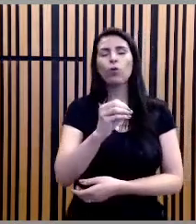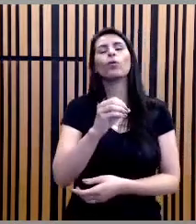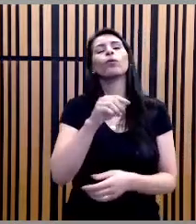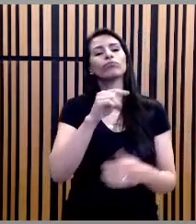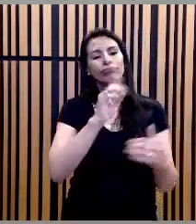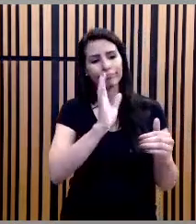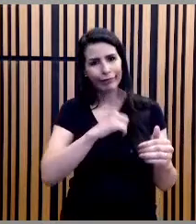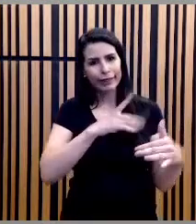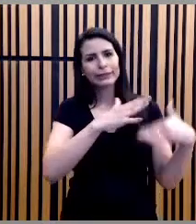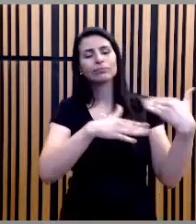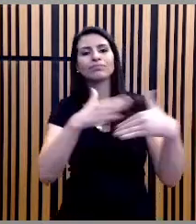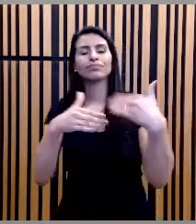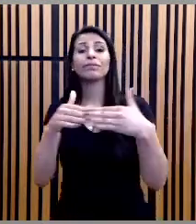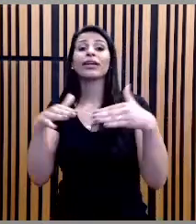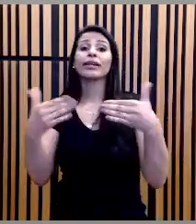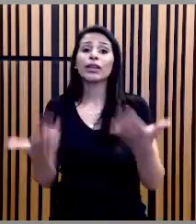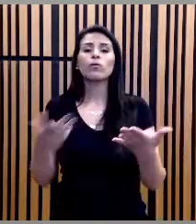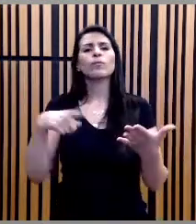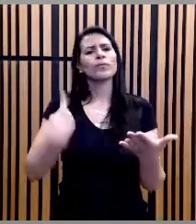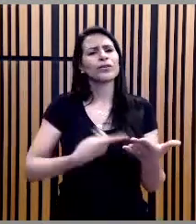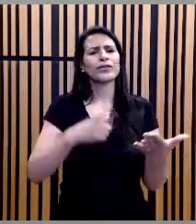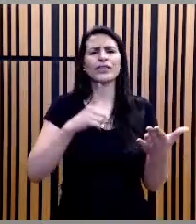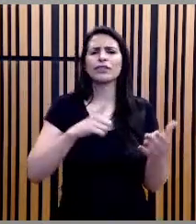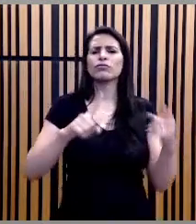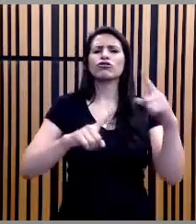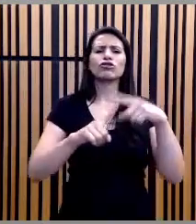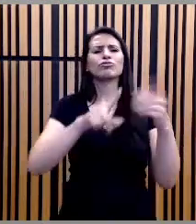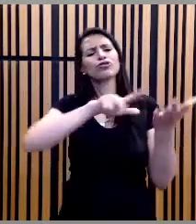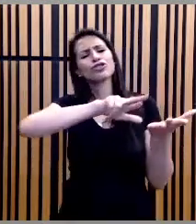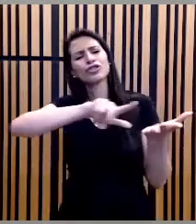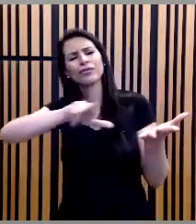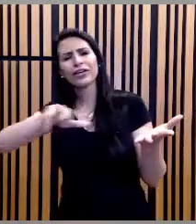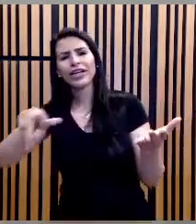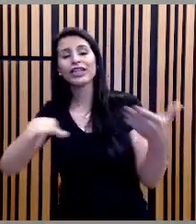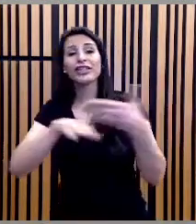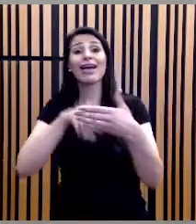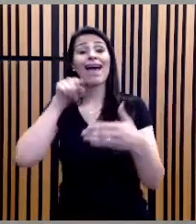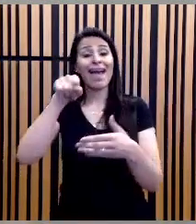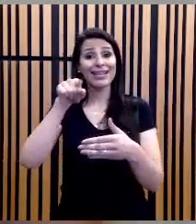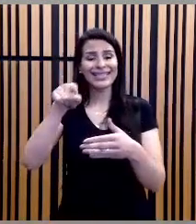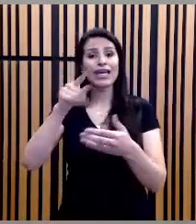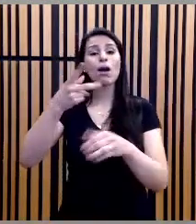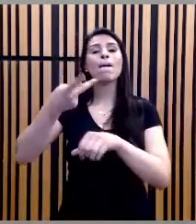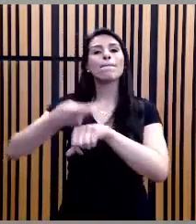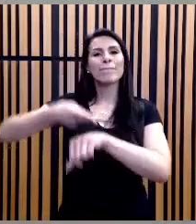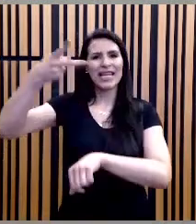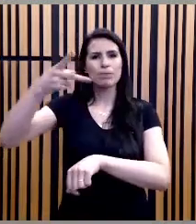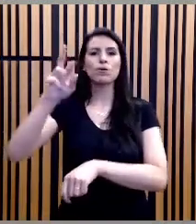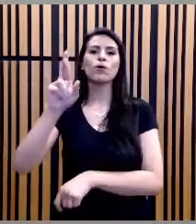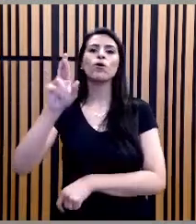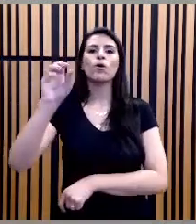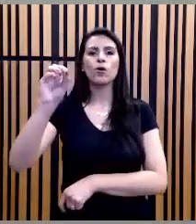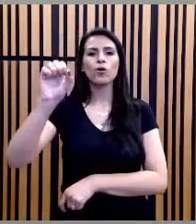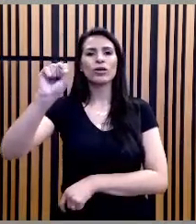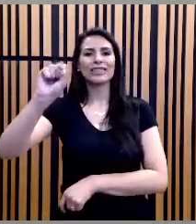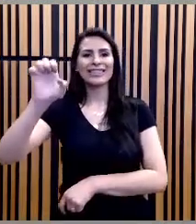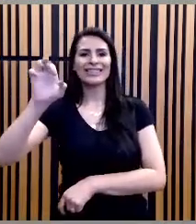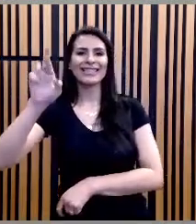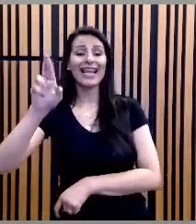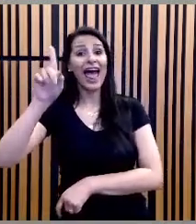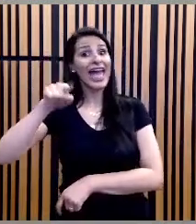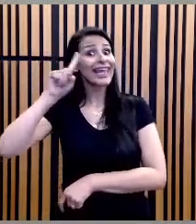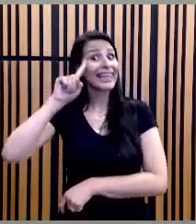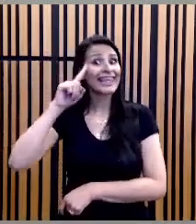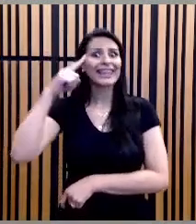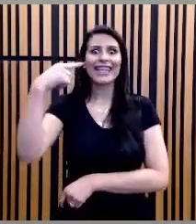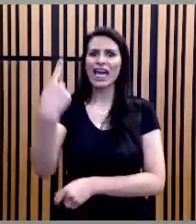pergunta da Betina, a gente tem várias formas de entrada. Essa do Roses, para quem tem uma ideia, é fantástica, porque não precisa ter